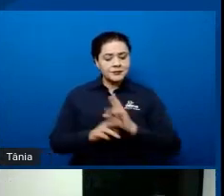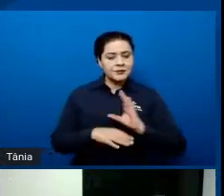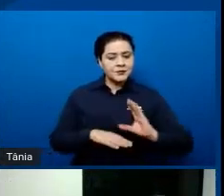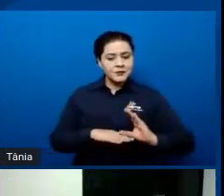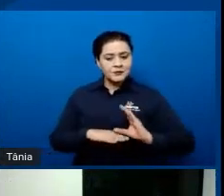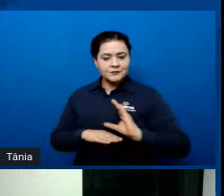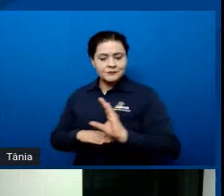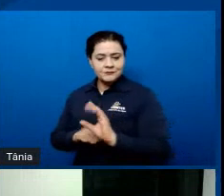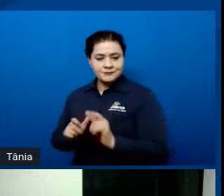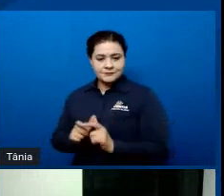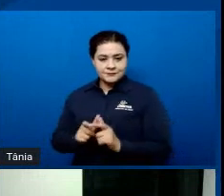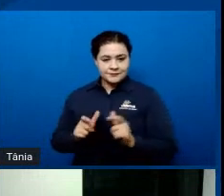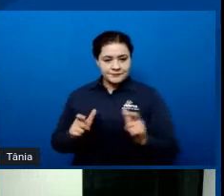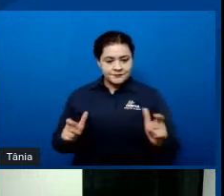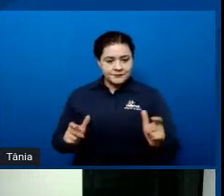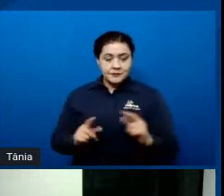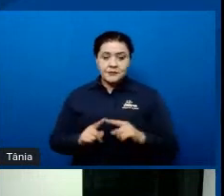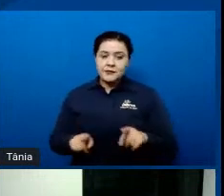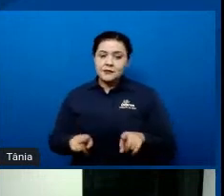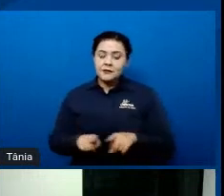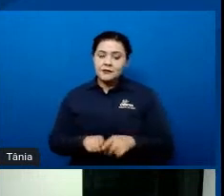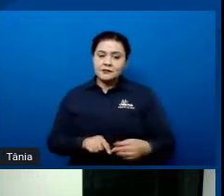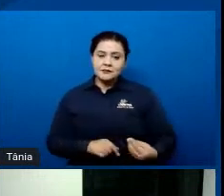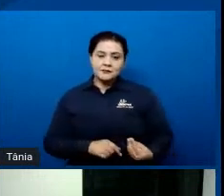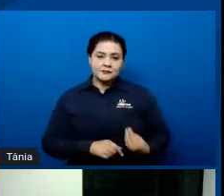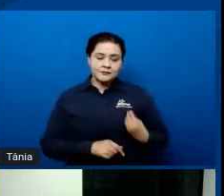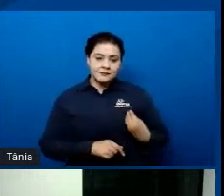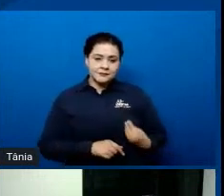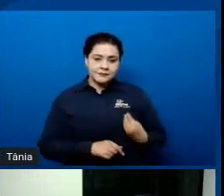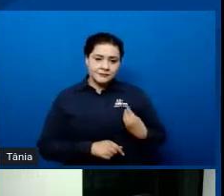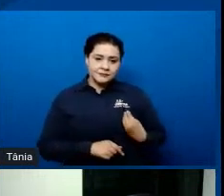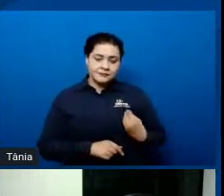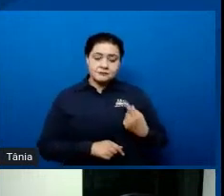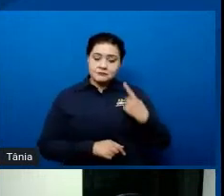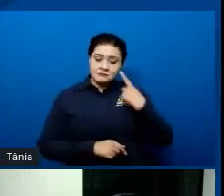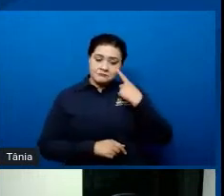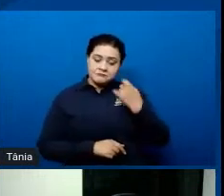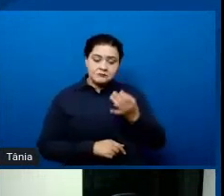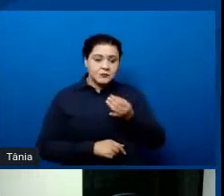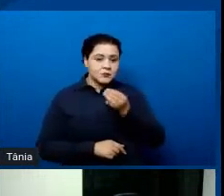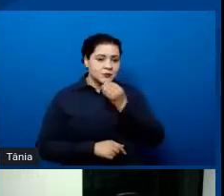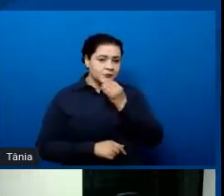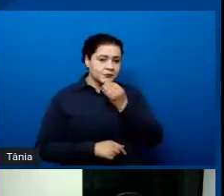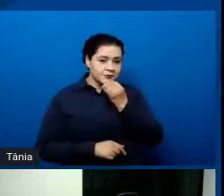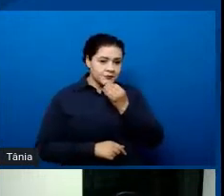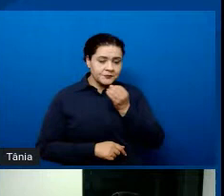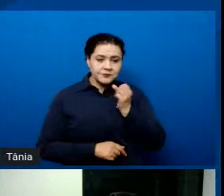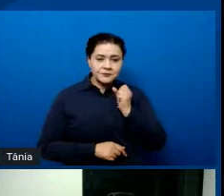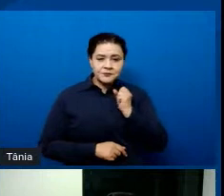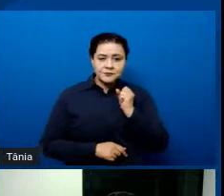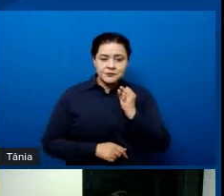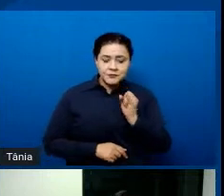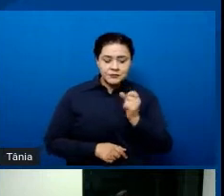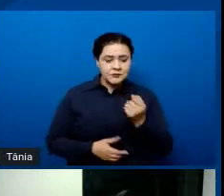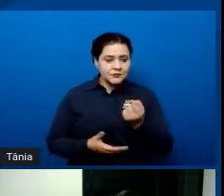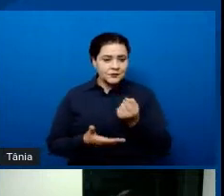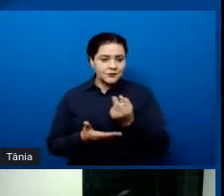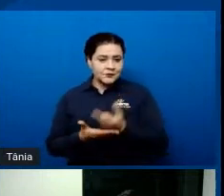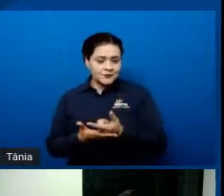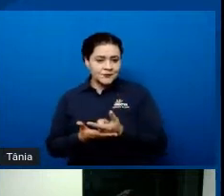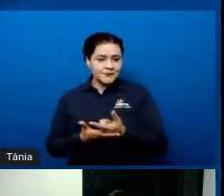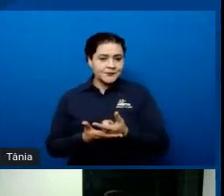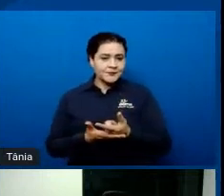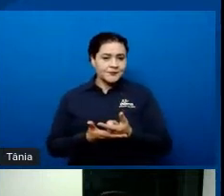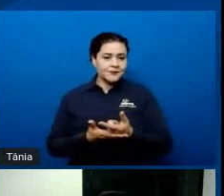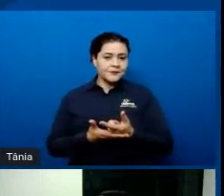maior, tá? Mas existe uma, para vocês terem uma ideia, para vocês comprarem